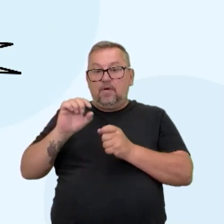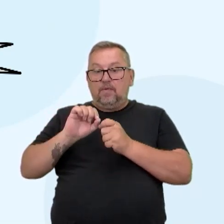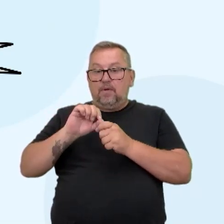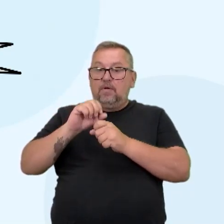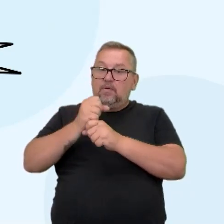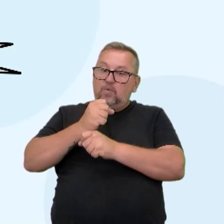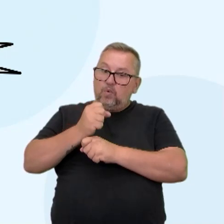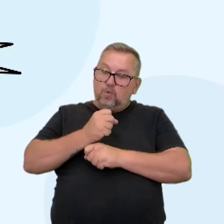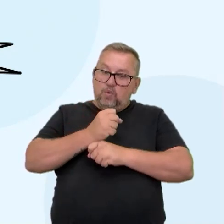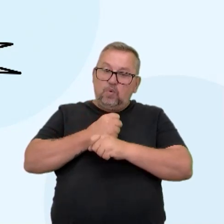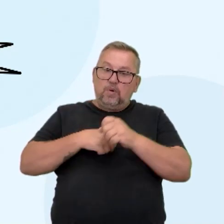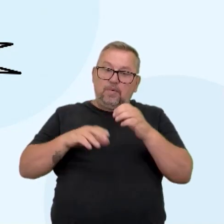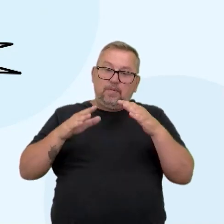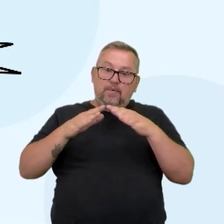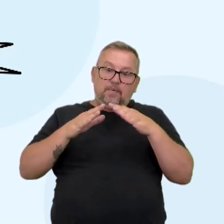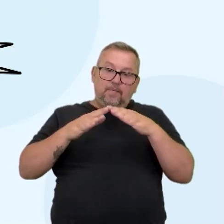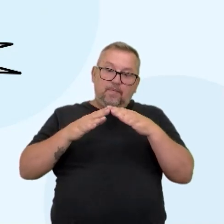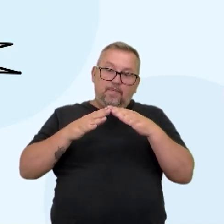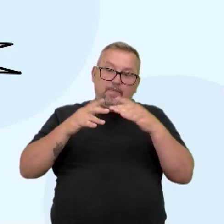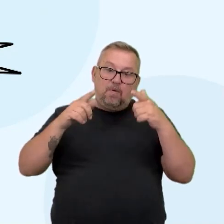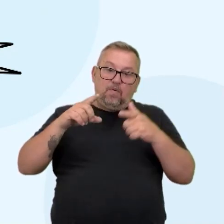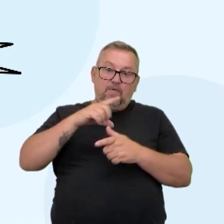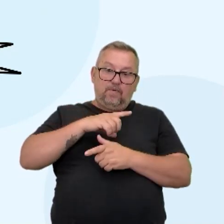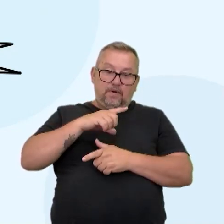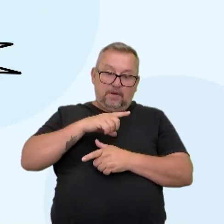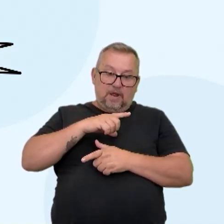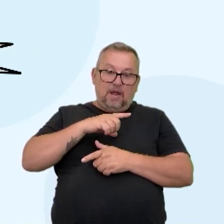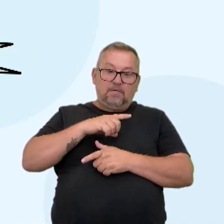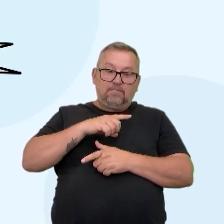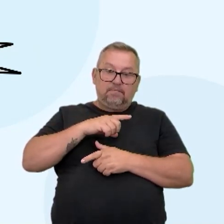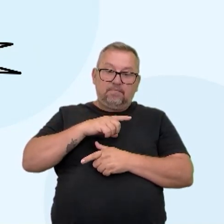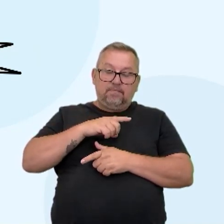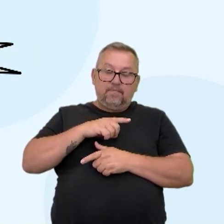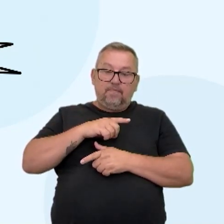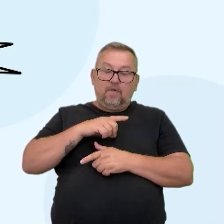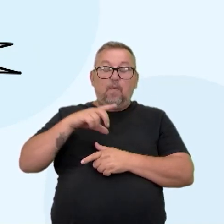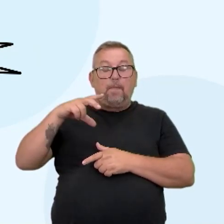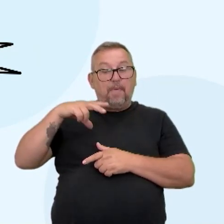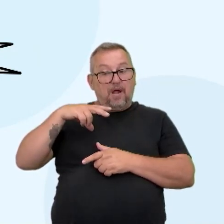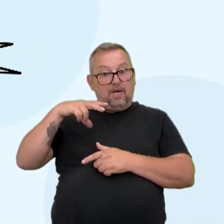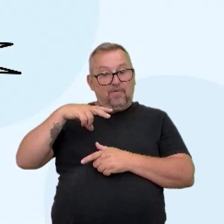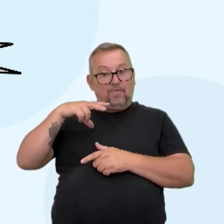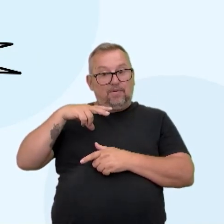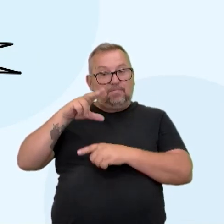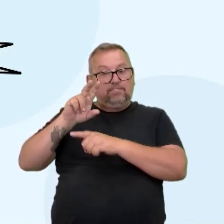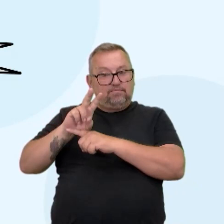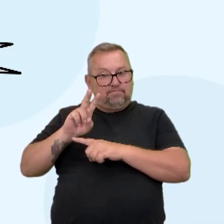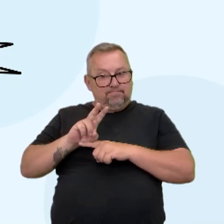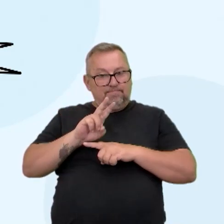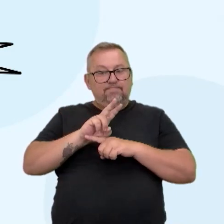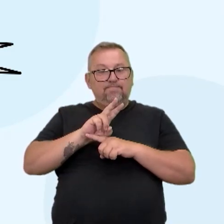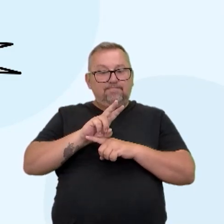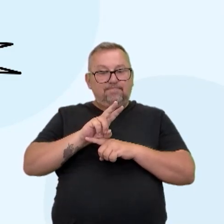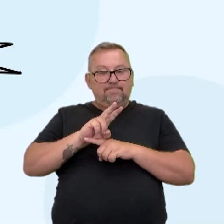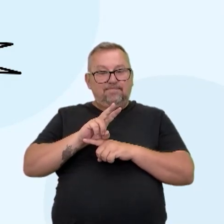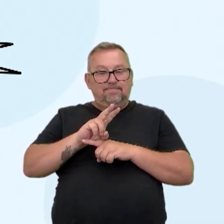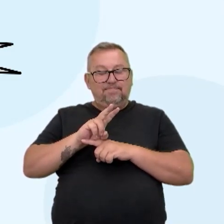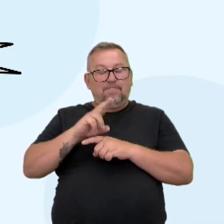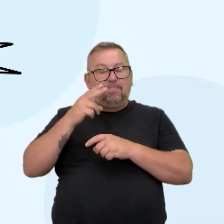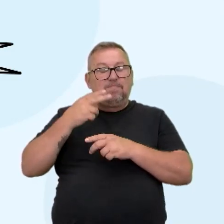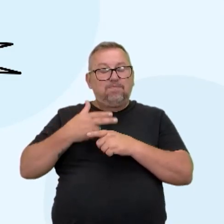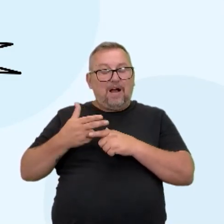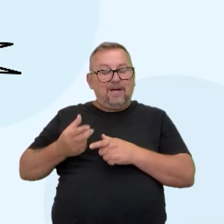construídas as moradias, aonde terá a infraestrutura privada. A gente sabe que quanto mais rico o bairro,